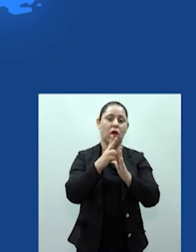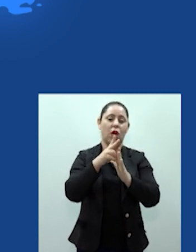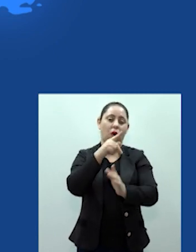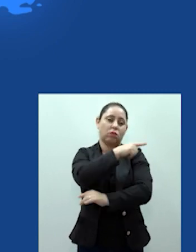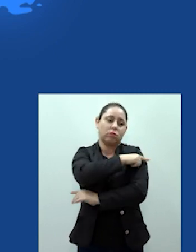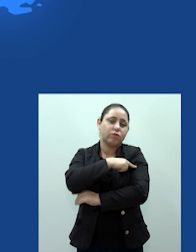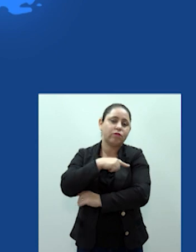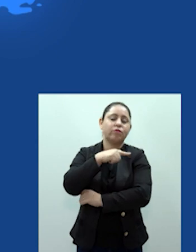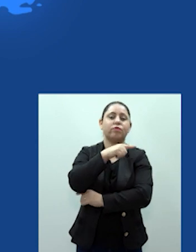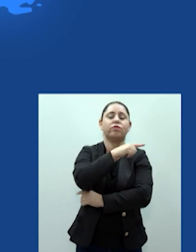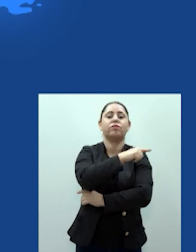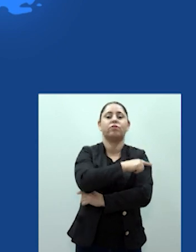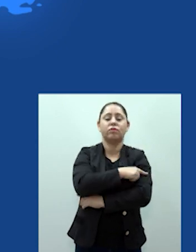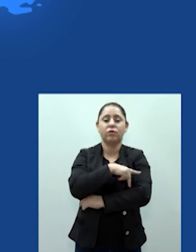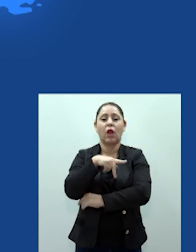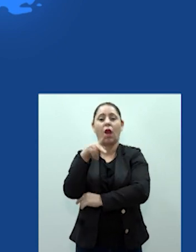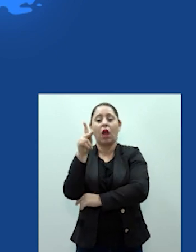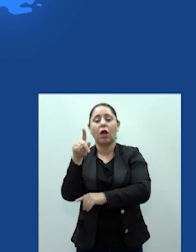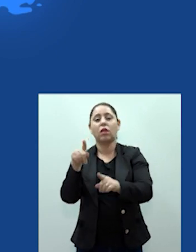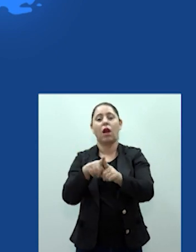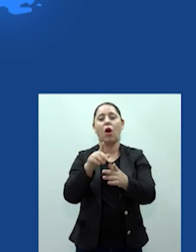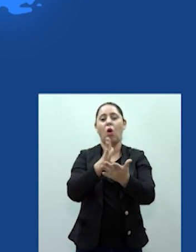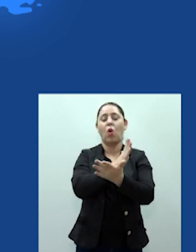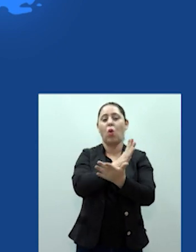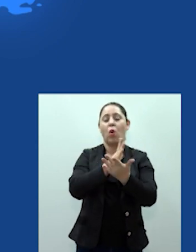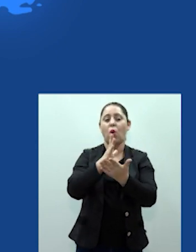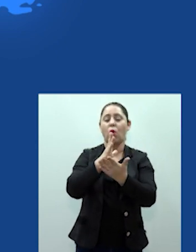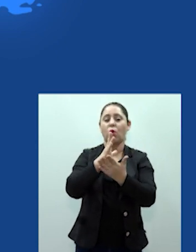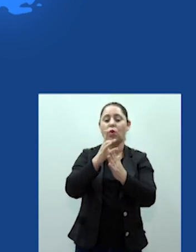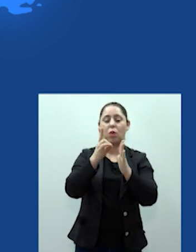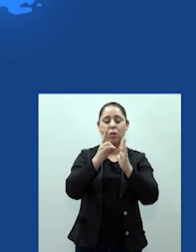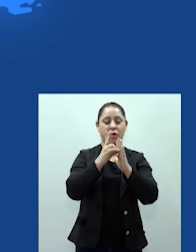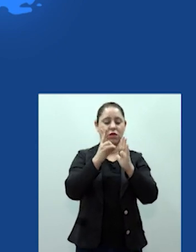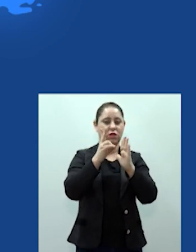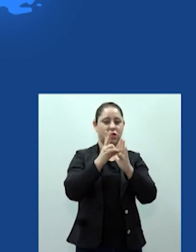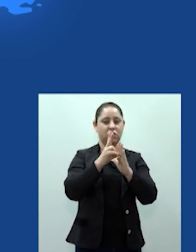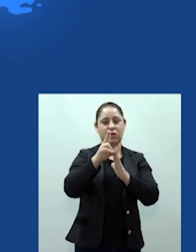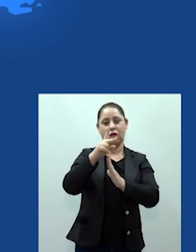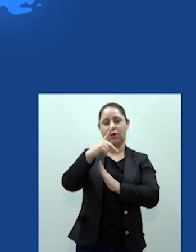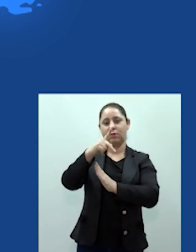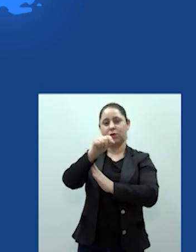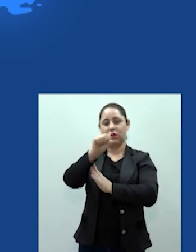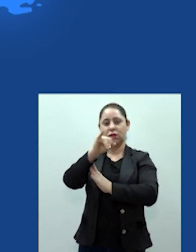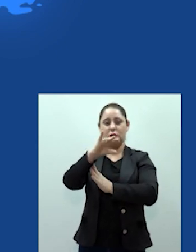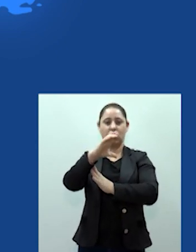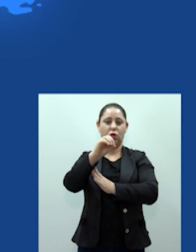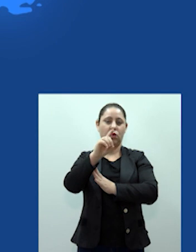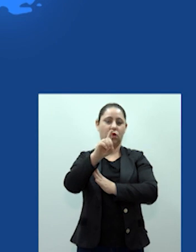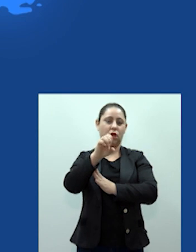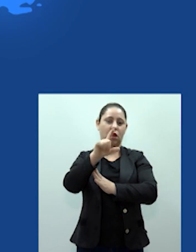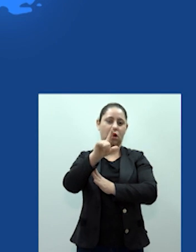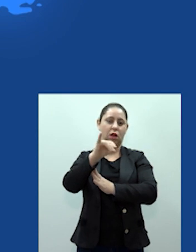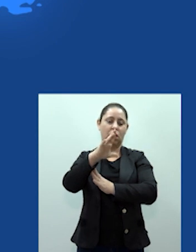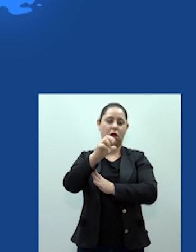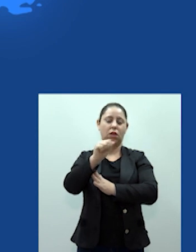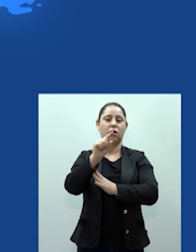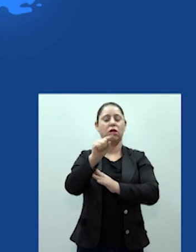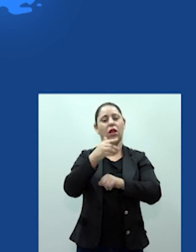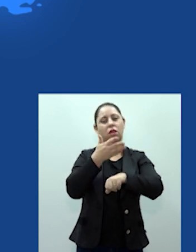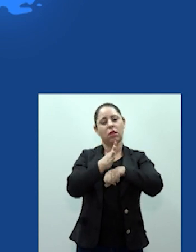mais, terena, eu sempre colocava algum elemento. Tinha algumas índias que eu fazia que eram mais psicodélicas. Então, e como eu gostava de testar